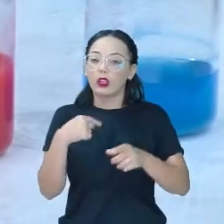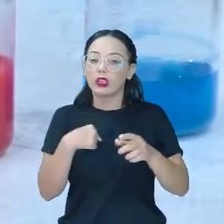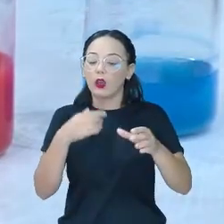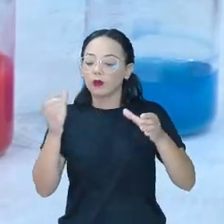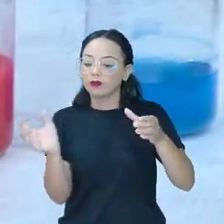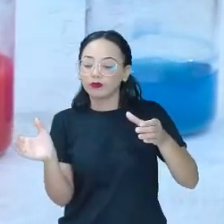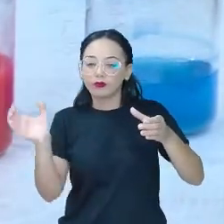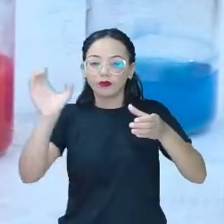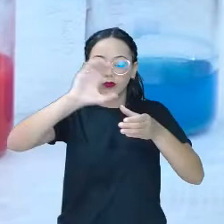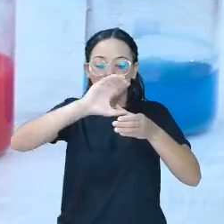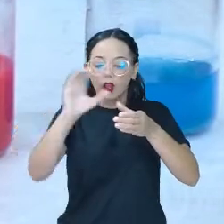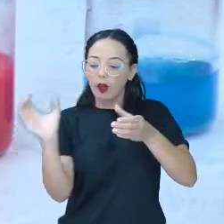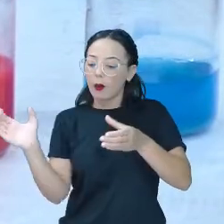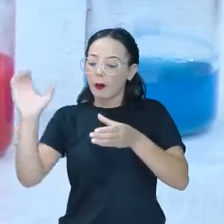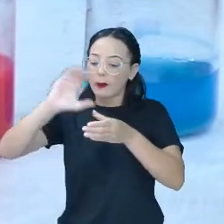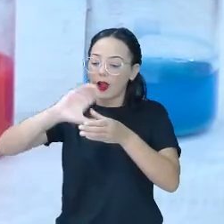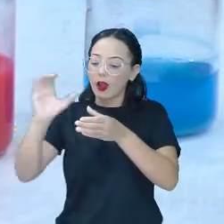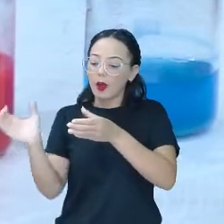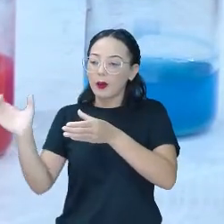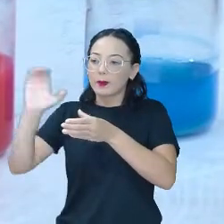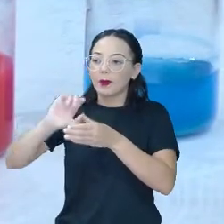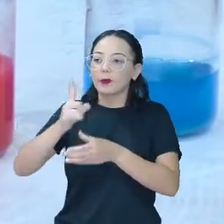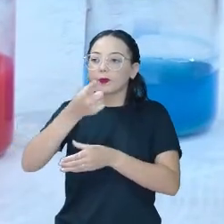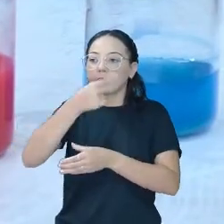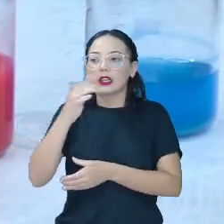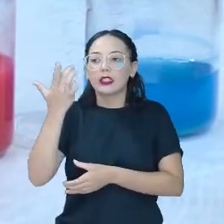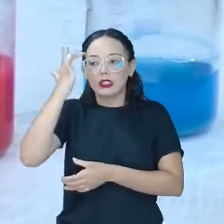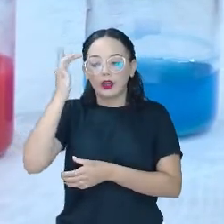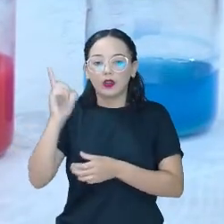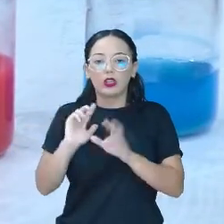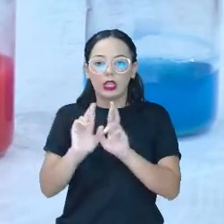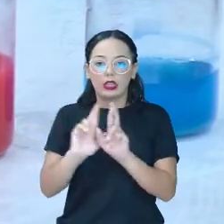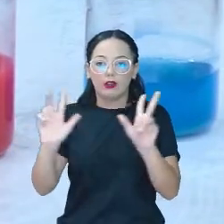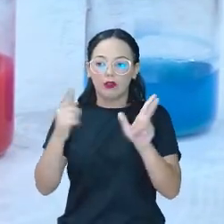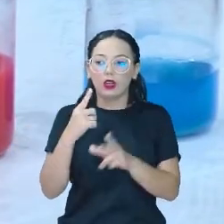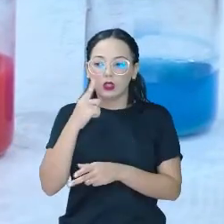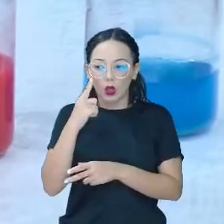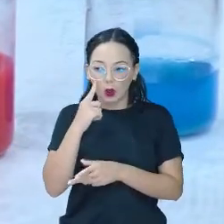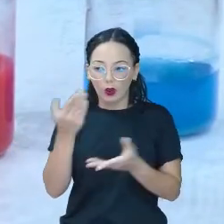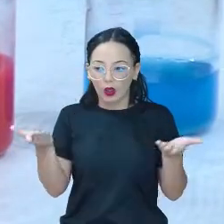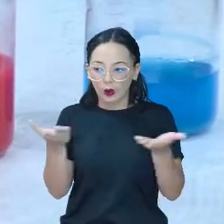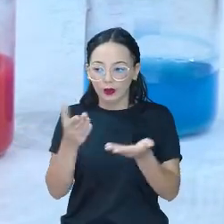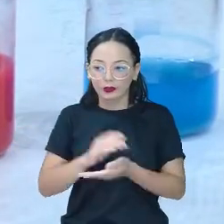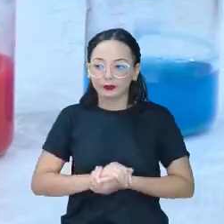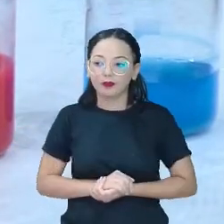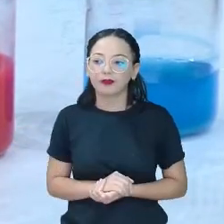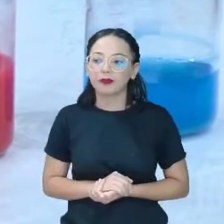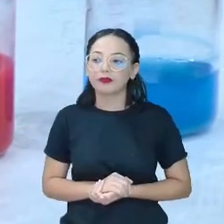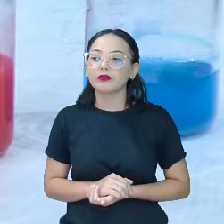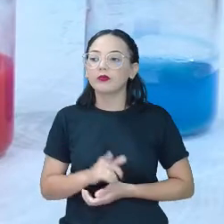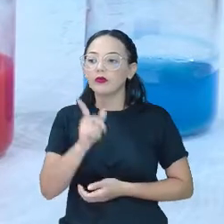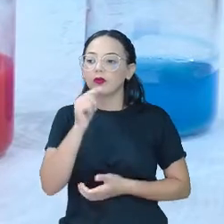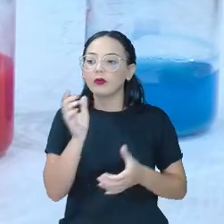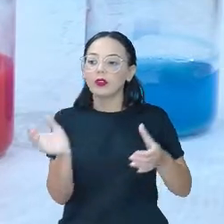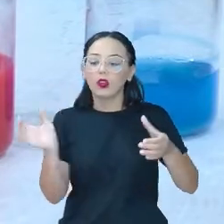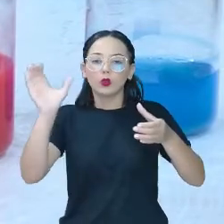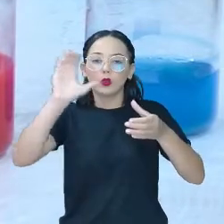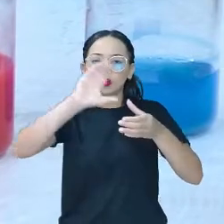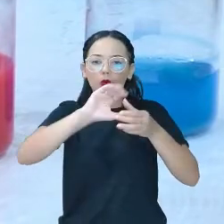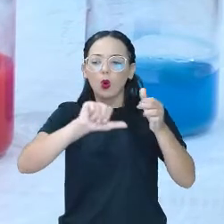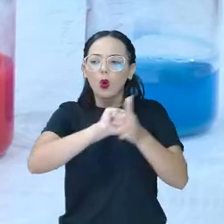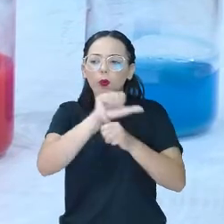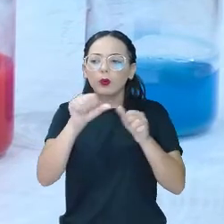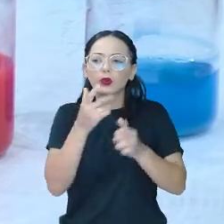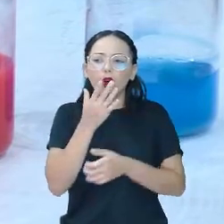um pouquinho em cada um desses becks, vocês acham que tem diferença? Olha, eu vou colocar aqui um pouquinho. Será que mudou